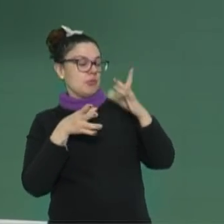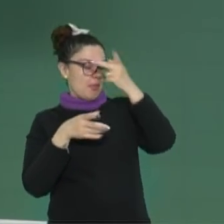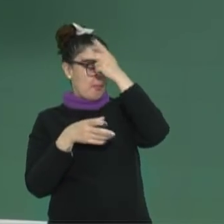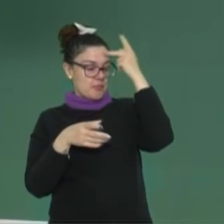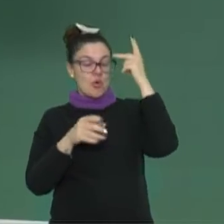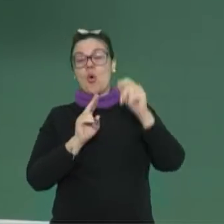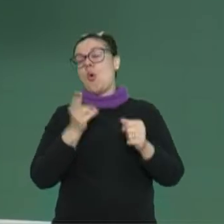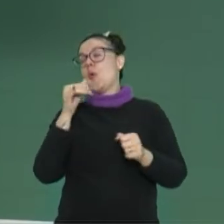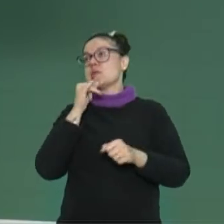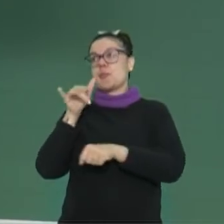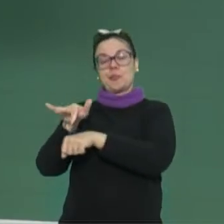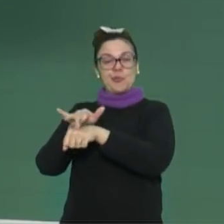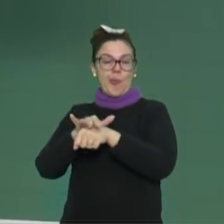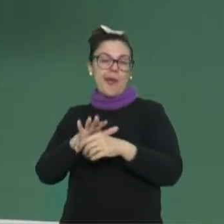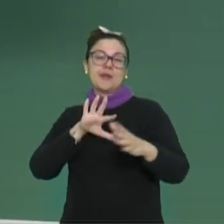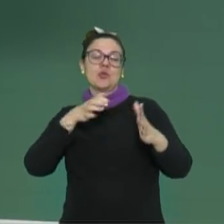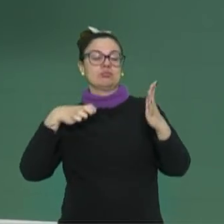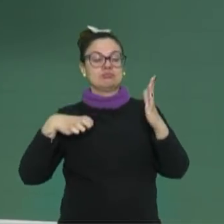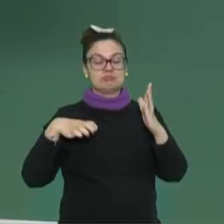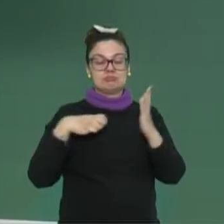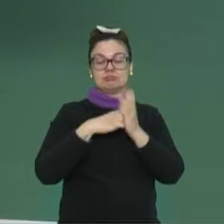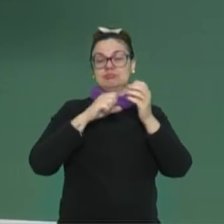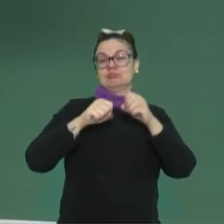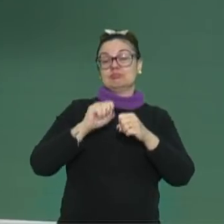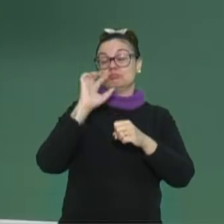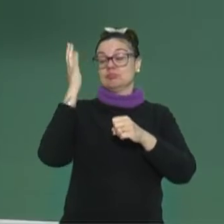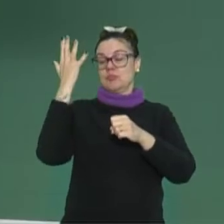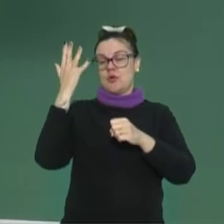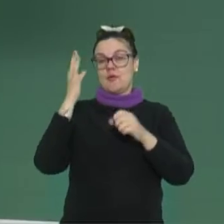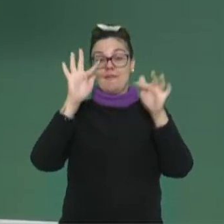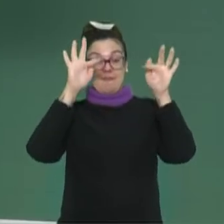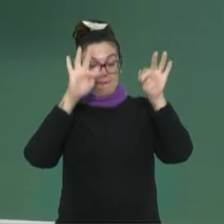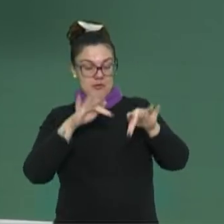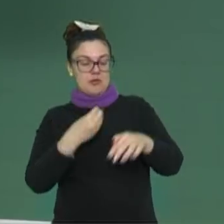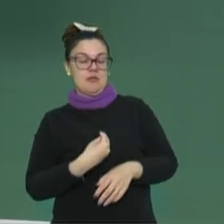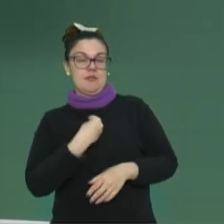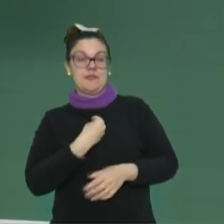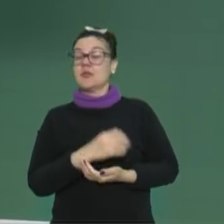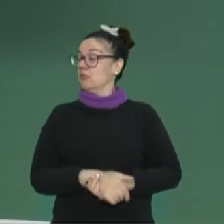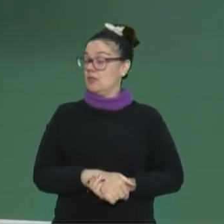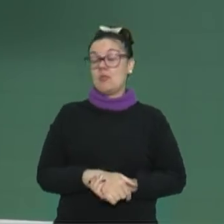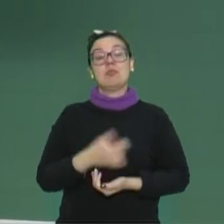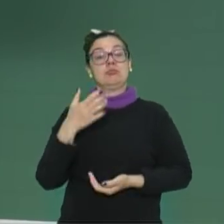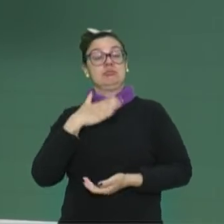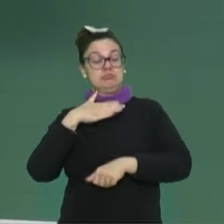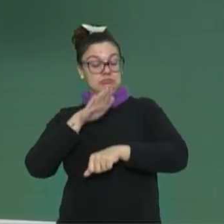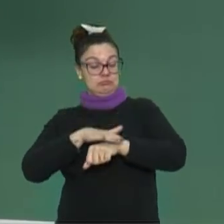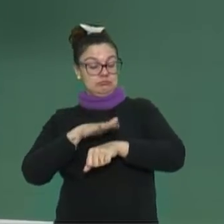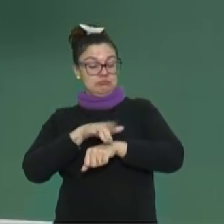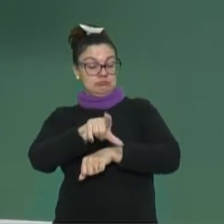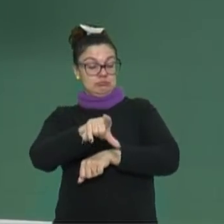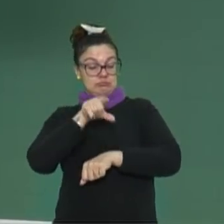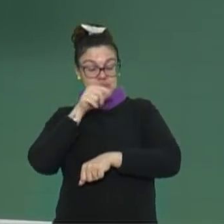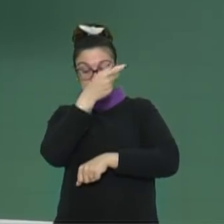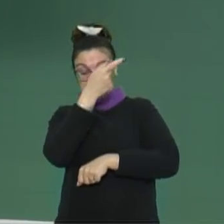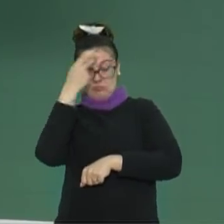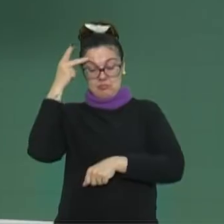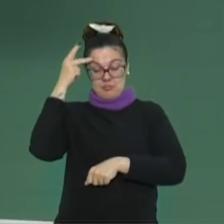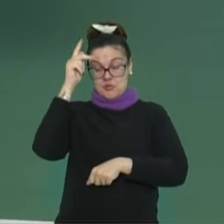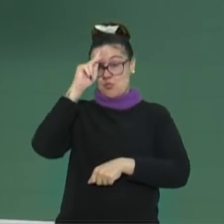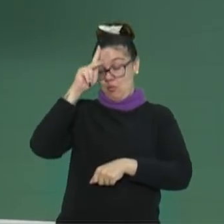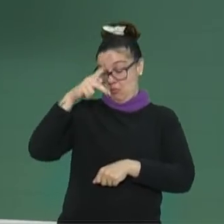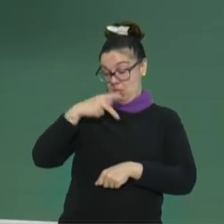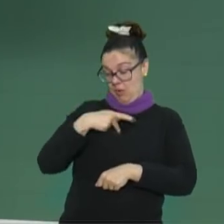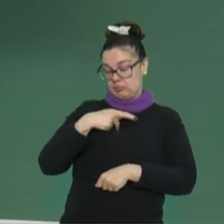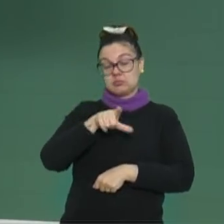ou acidentes ou coisas do gênero exterminem a vida ou encerrem a vida, mas uma ação de algum ser humano, em função de si mesmo